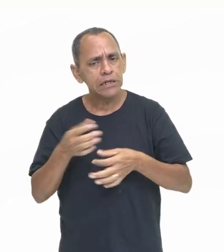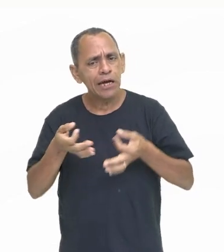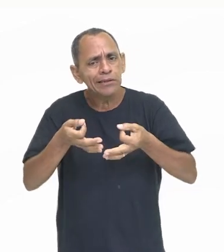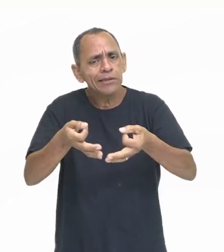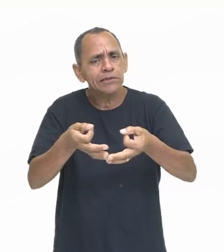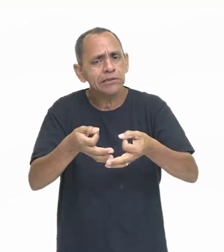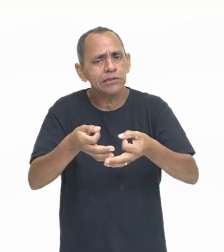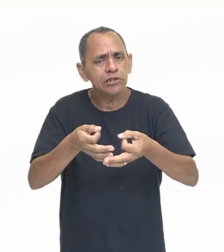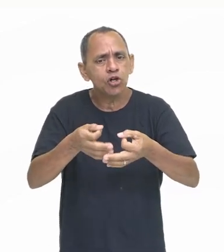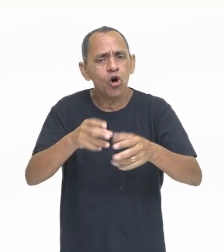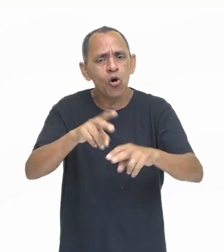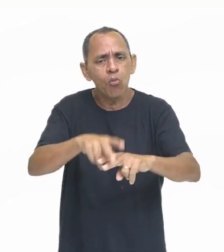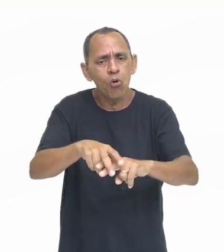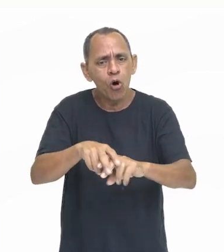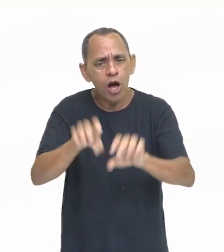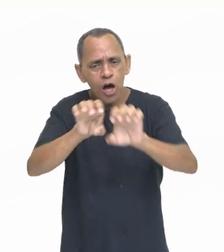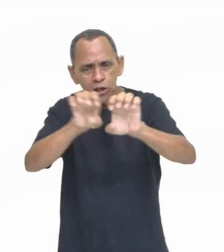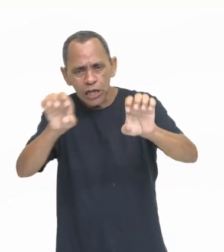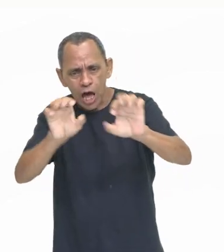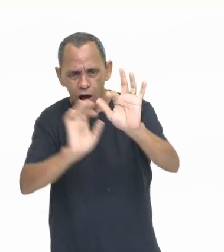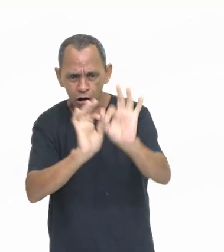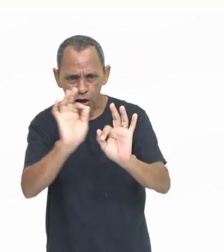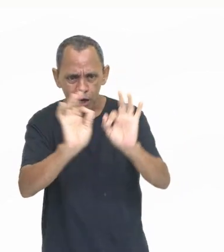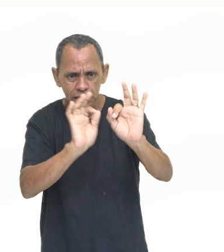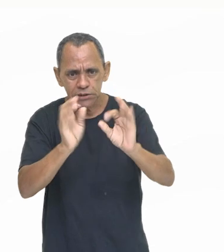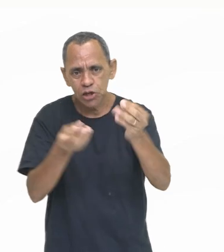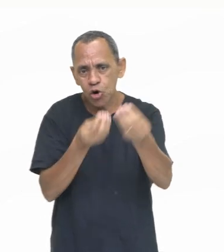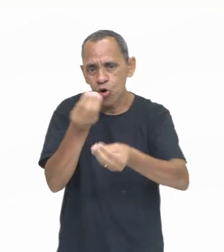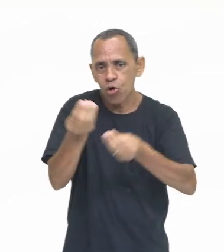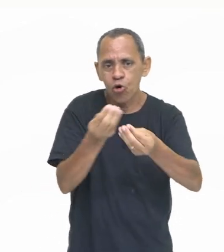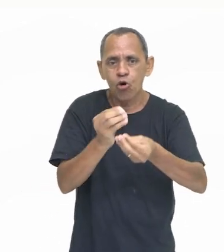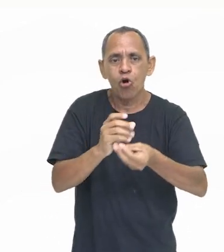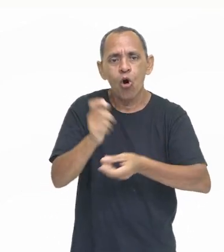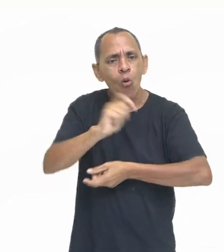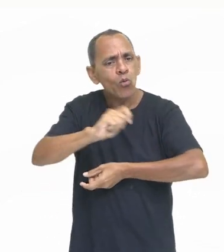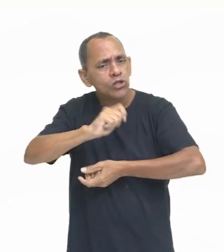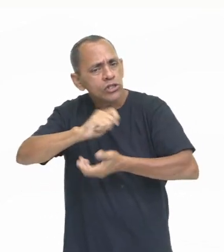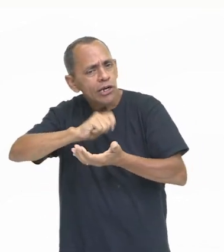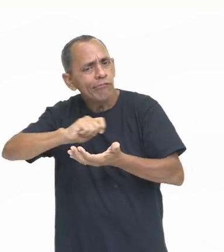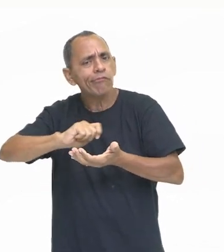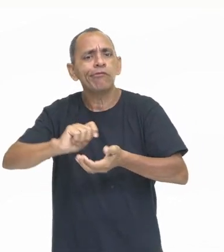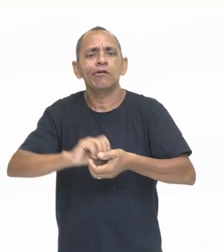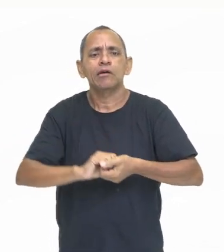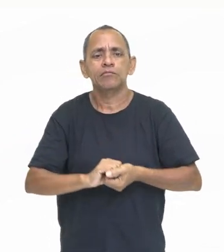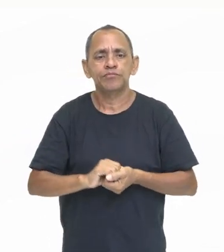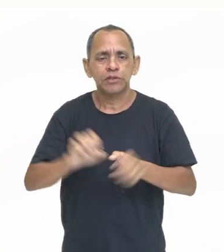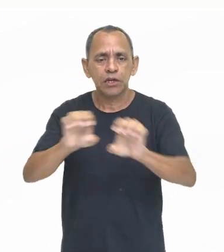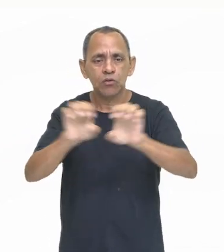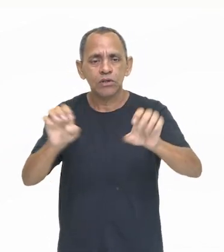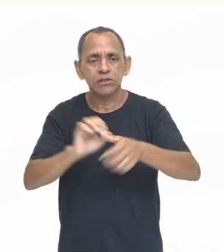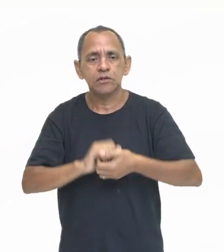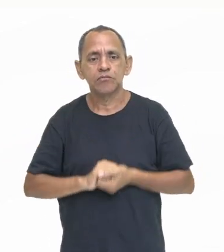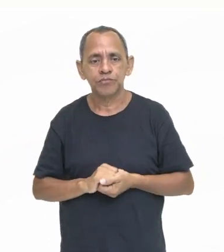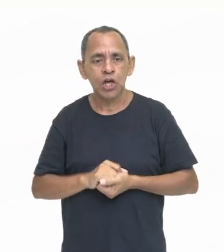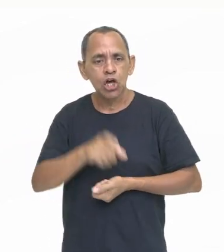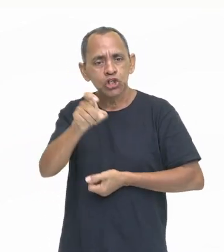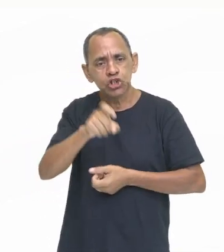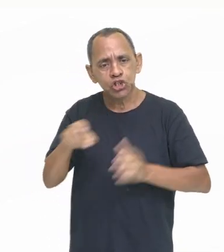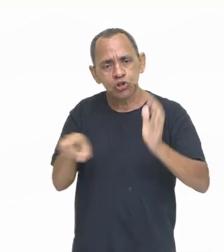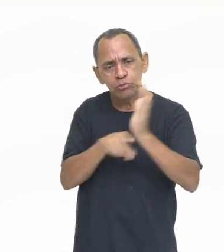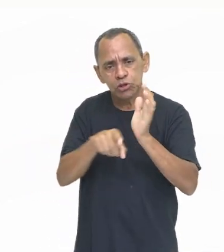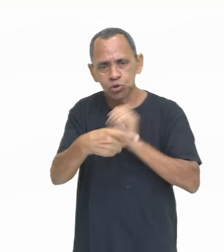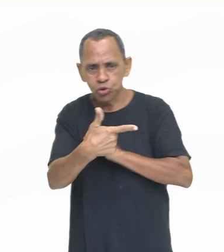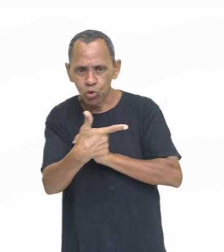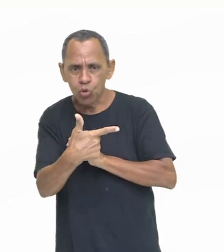restrição fica dessa forma, ó. X menos 2 tem que ser maior do que 0, ou